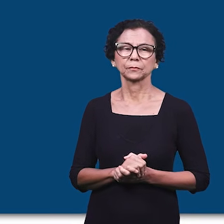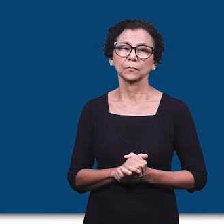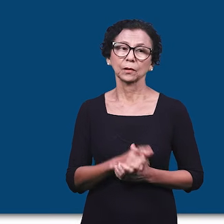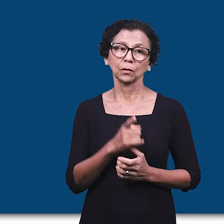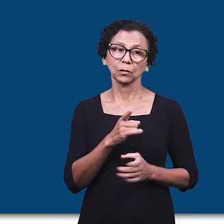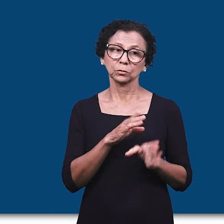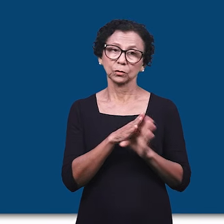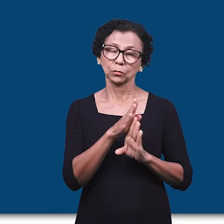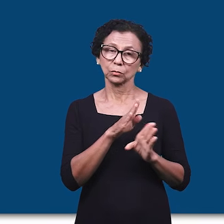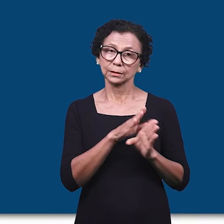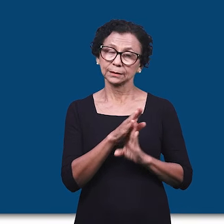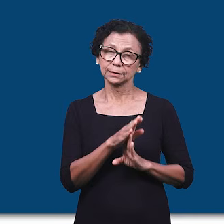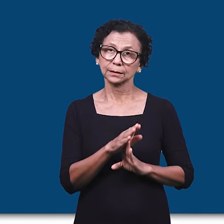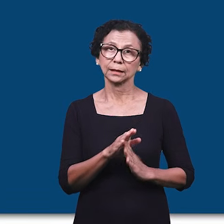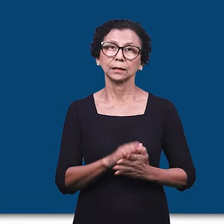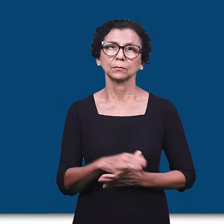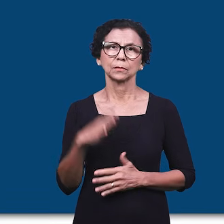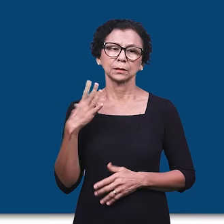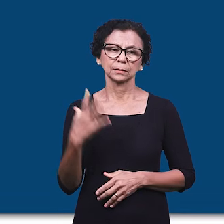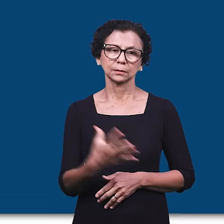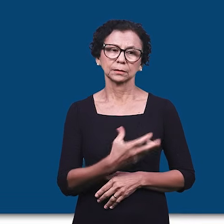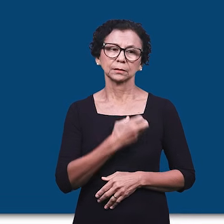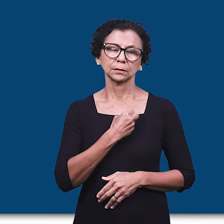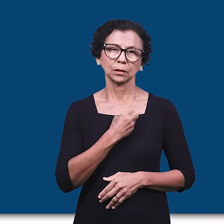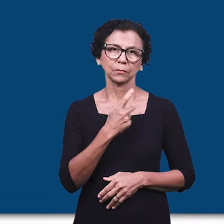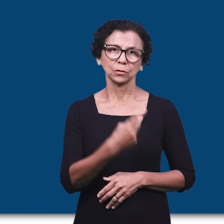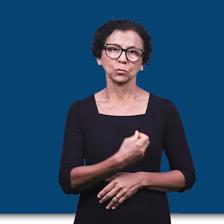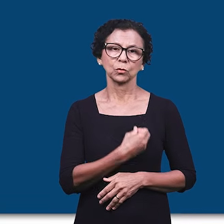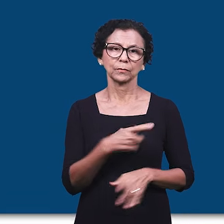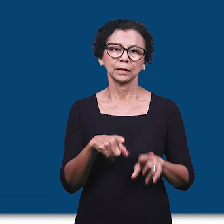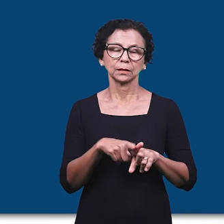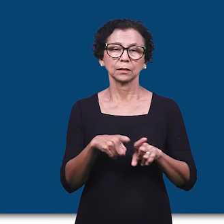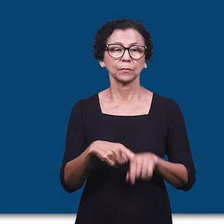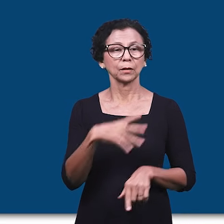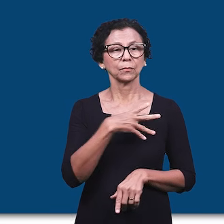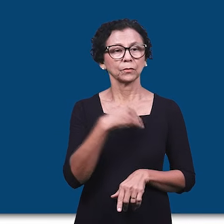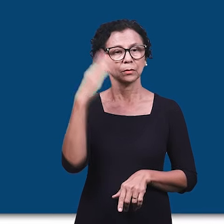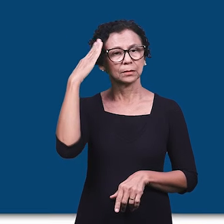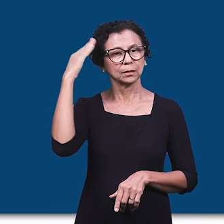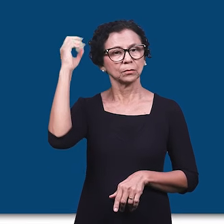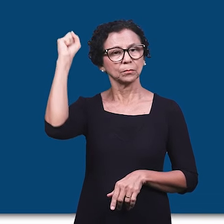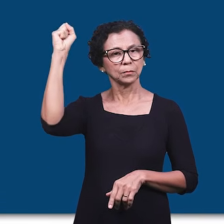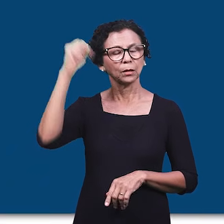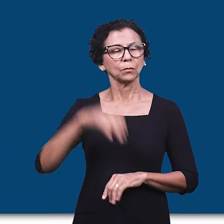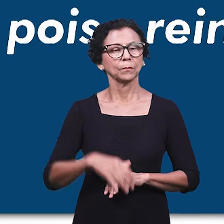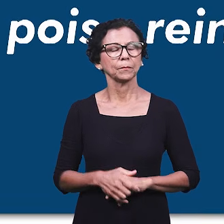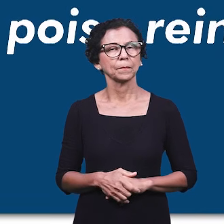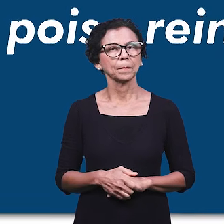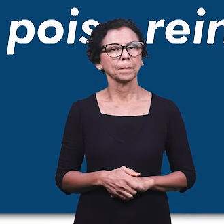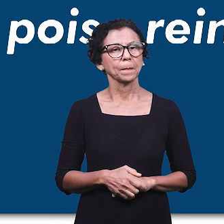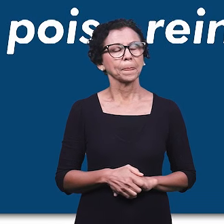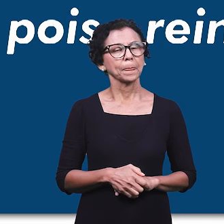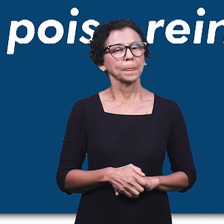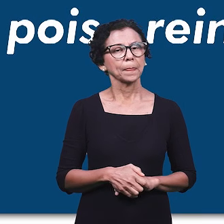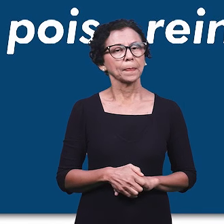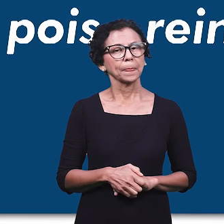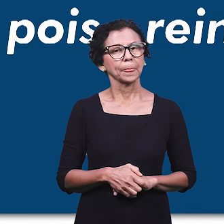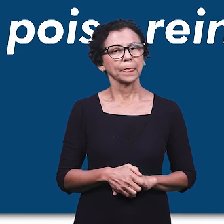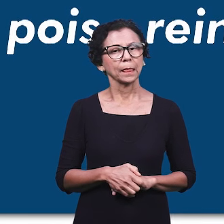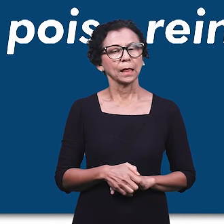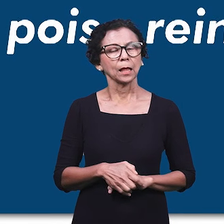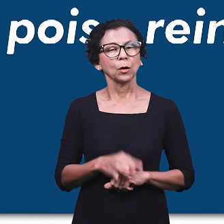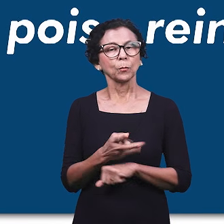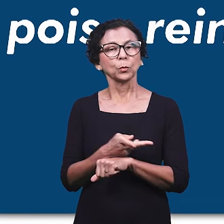deixa-me dar-te um conselho para que salves a tua vida e a de Salomão, teu filho. Vai e